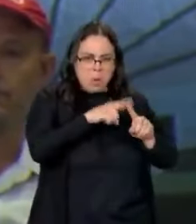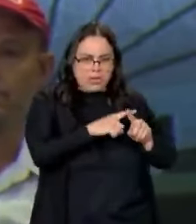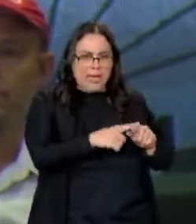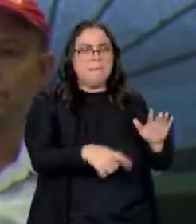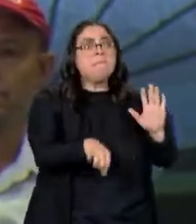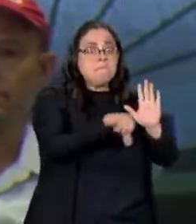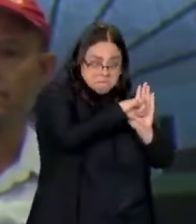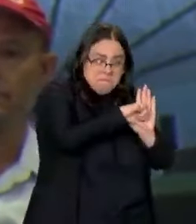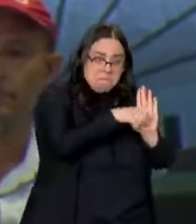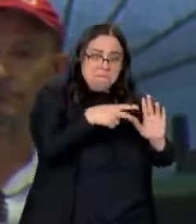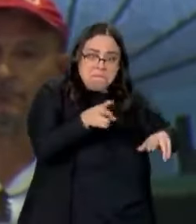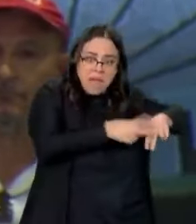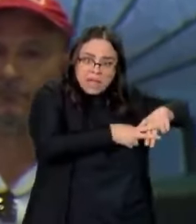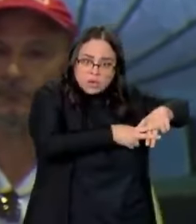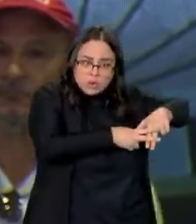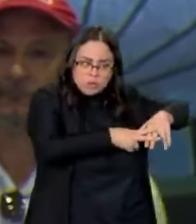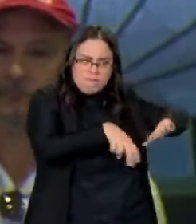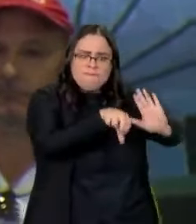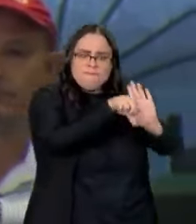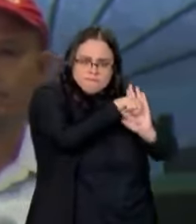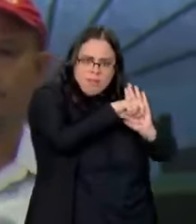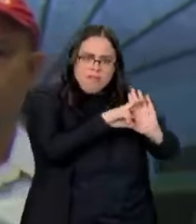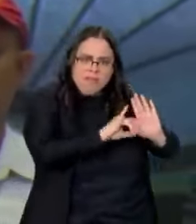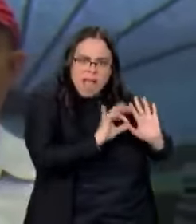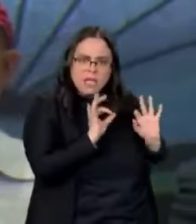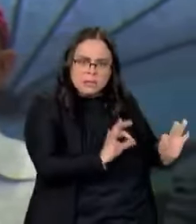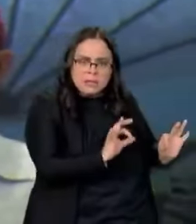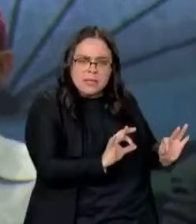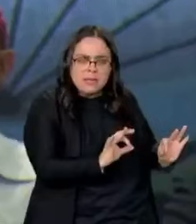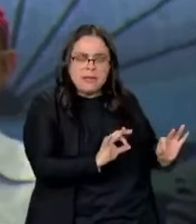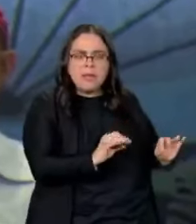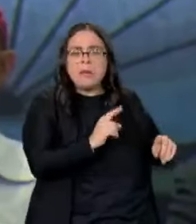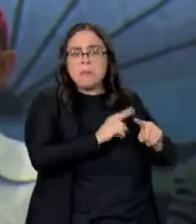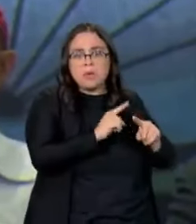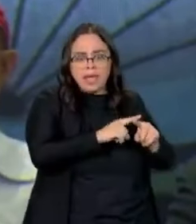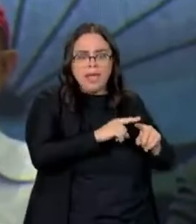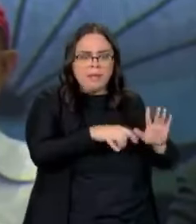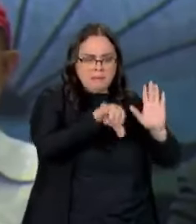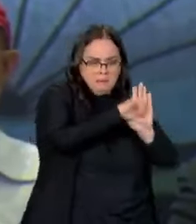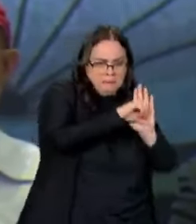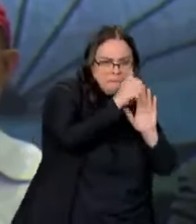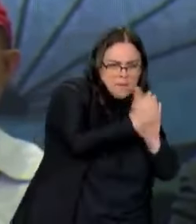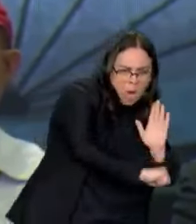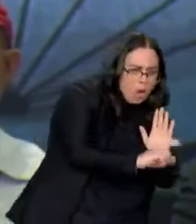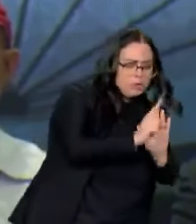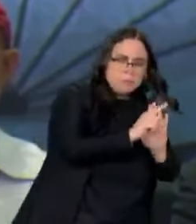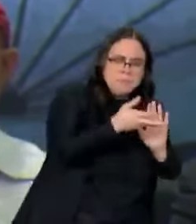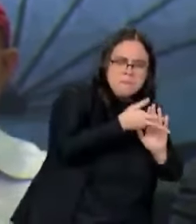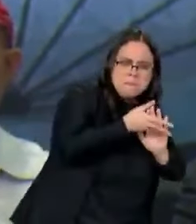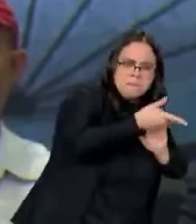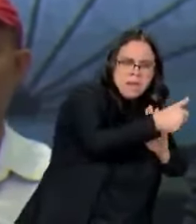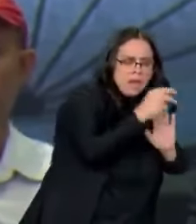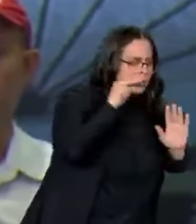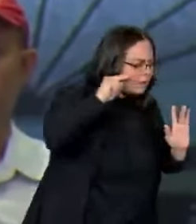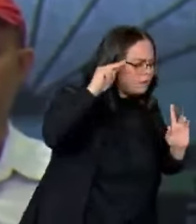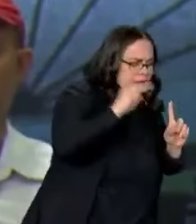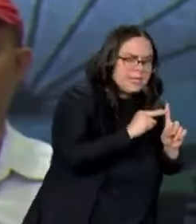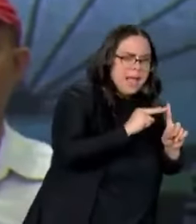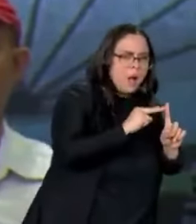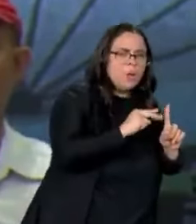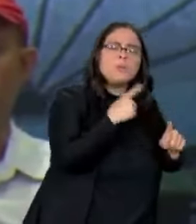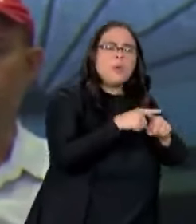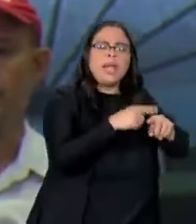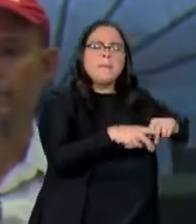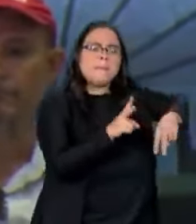delito, e quando ele comete um delito ele vai preso, não para piorar, para melhorar a perspectiva da prisão,